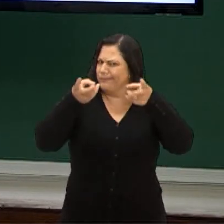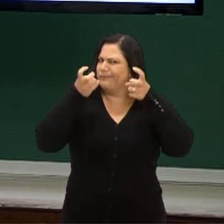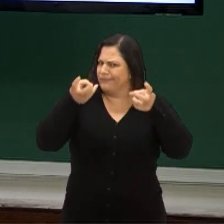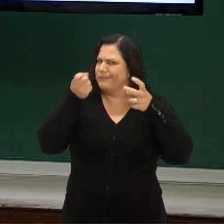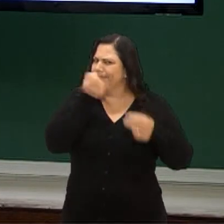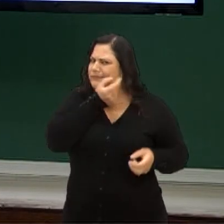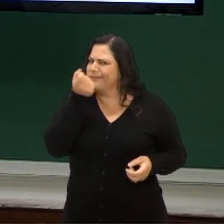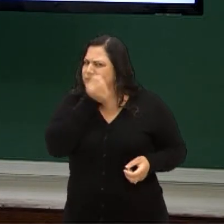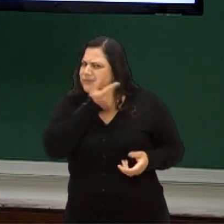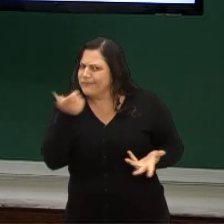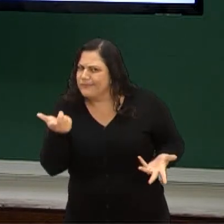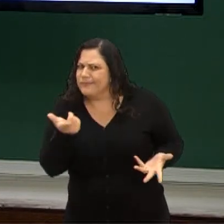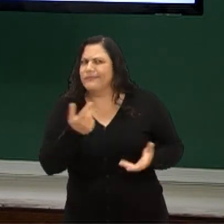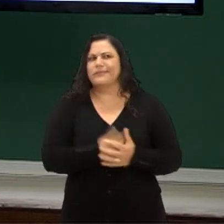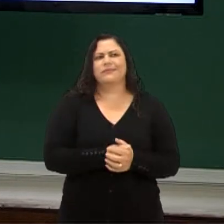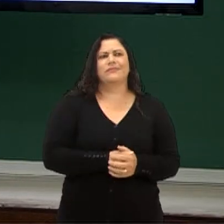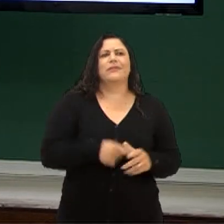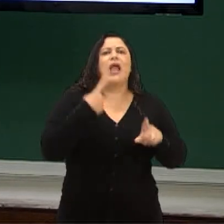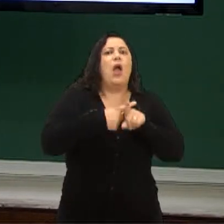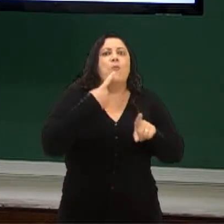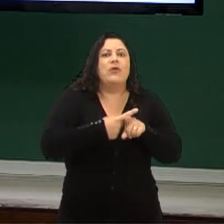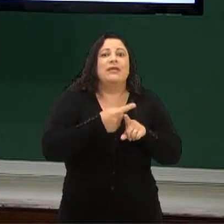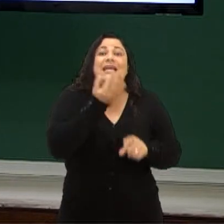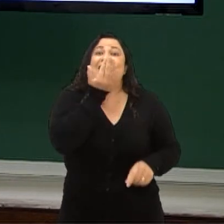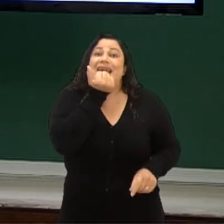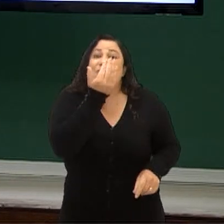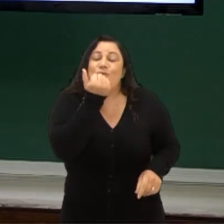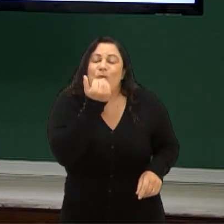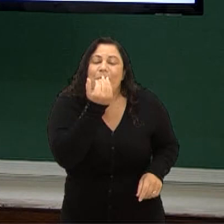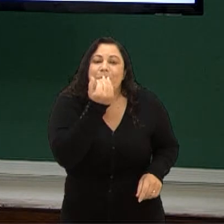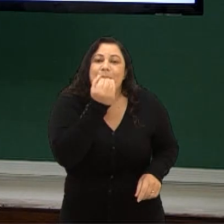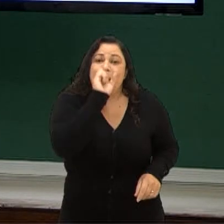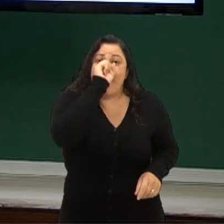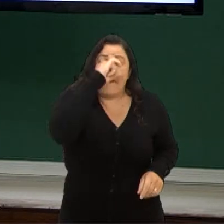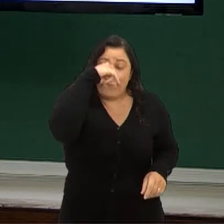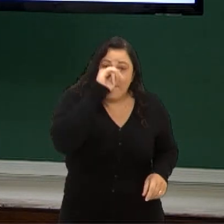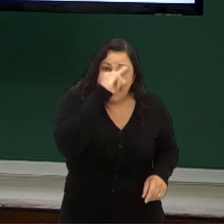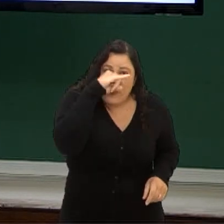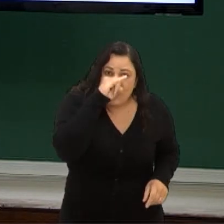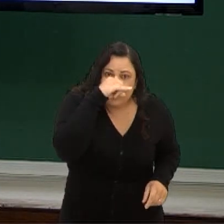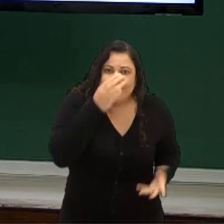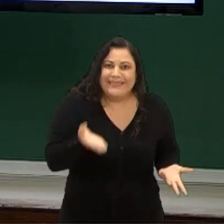aqui? Aqui ela diz, porque ele quer comer os porquinhos. O desalmado, ó,